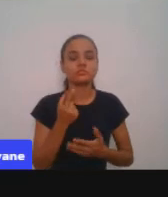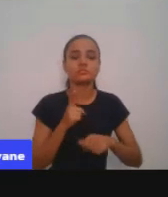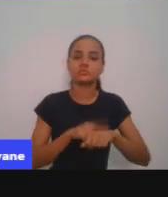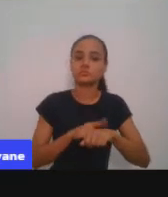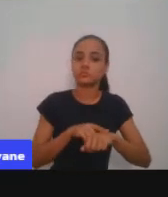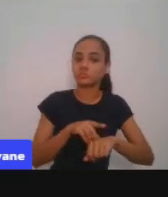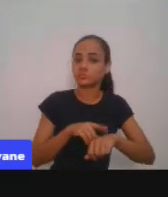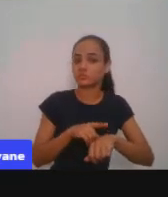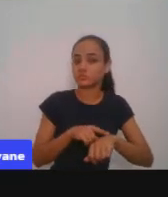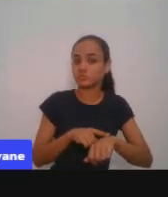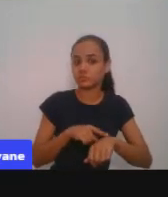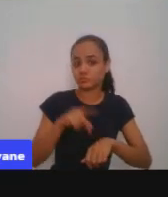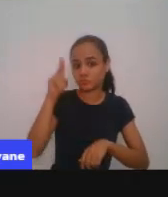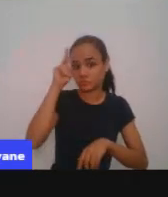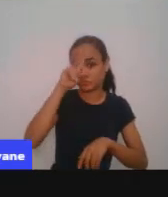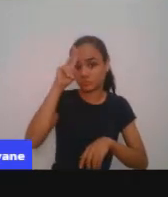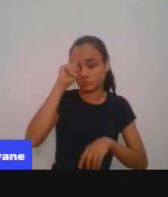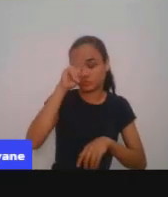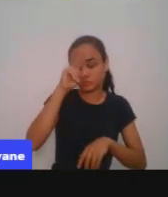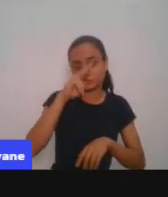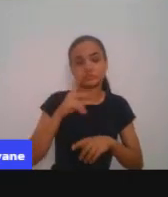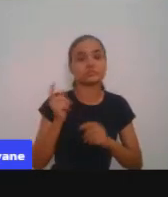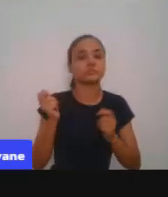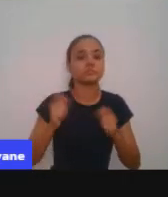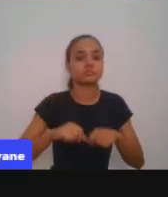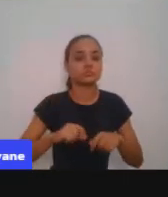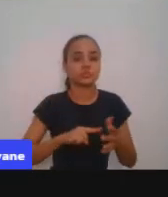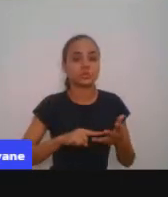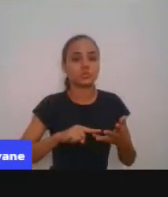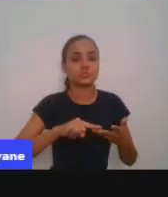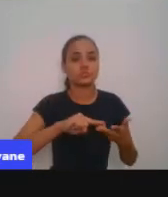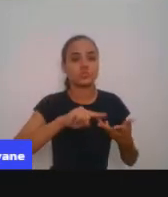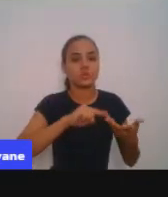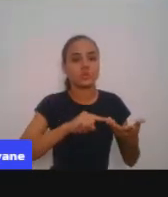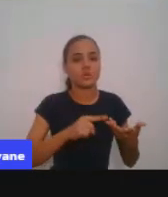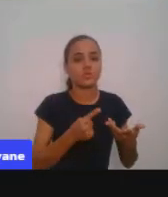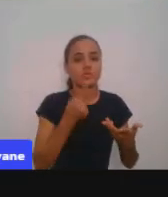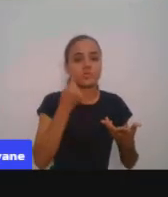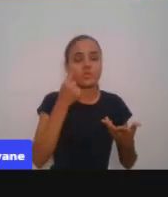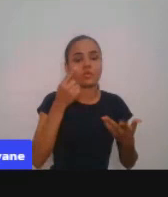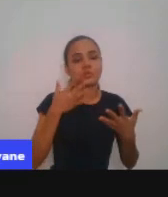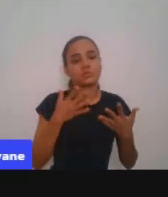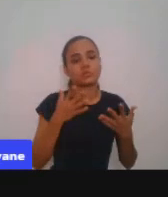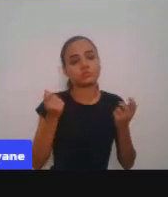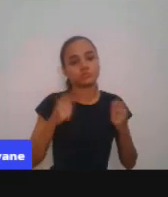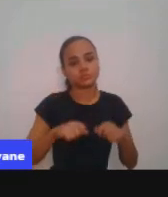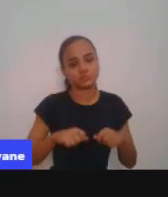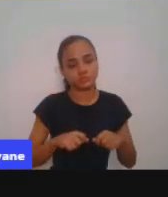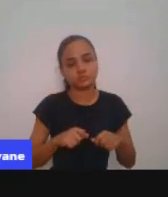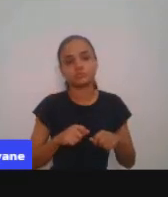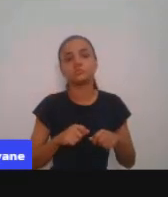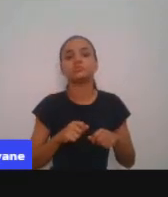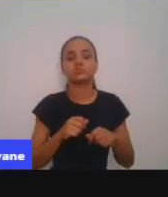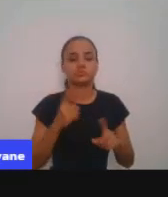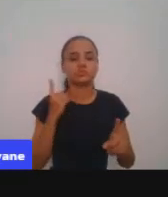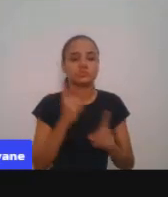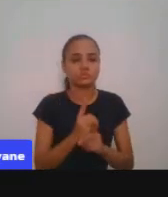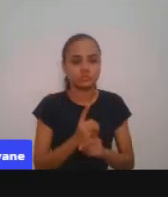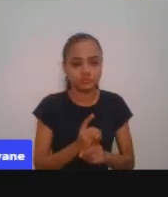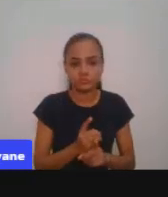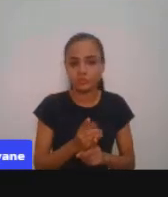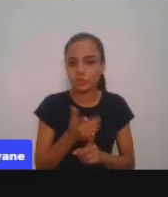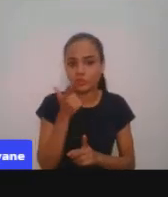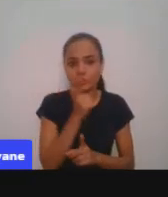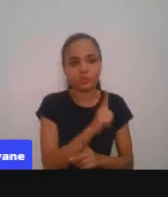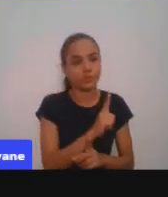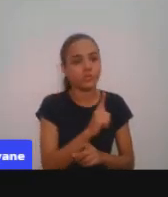das possibilidades que foi encontrada para que a gente atenda minimamente essa criança. Ok?